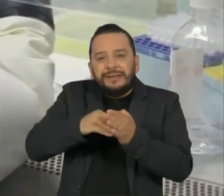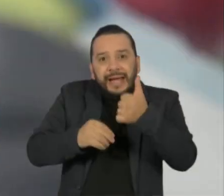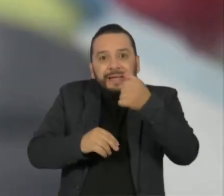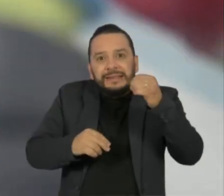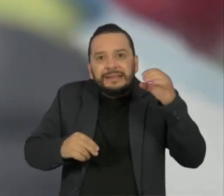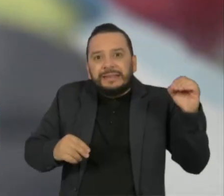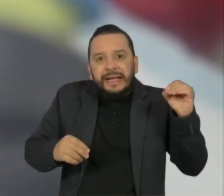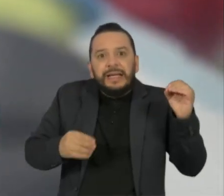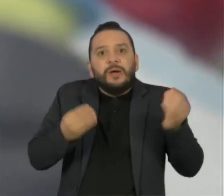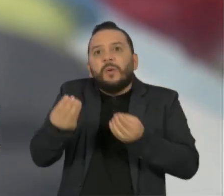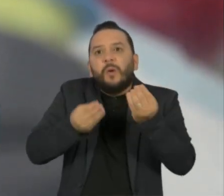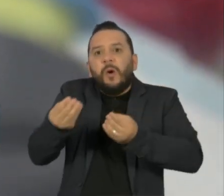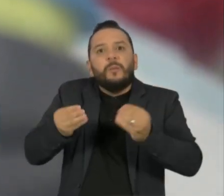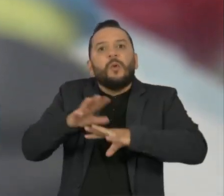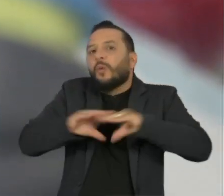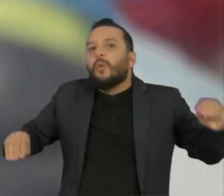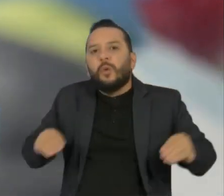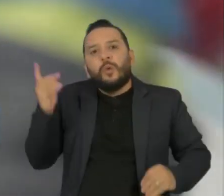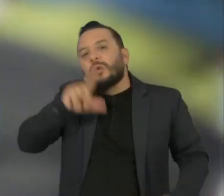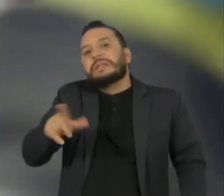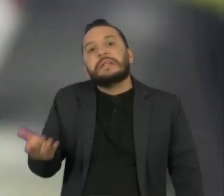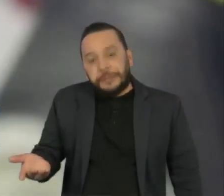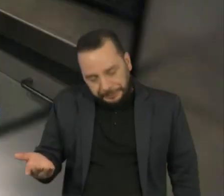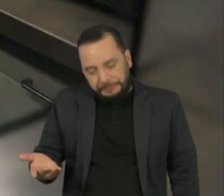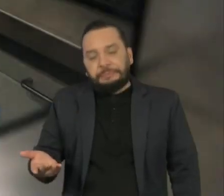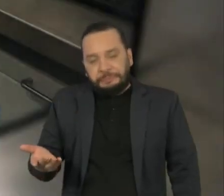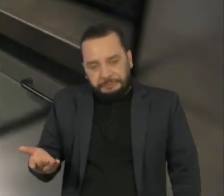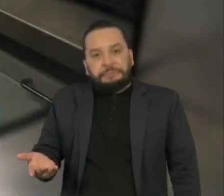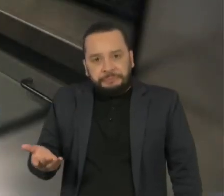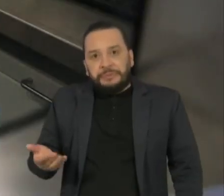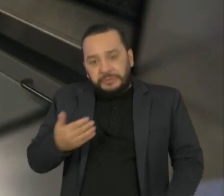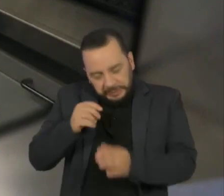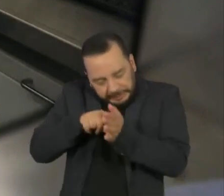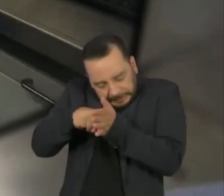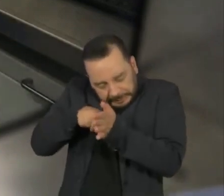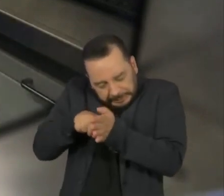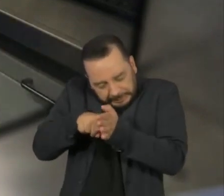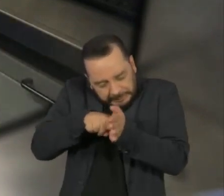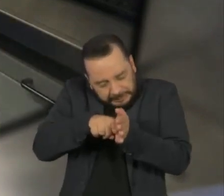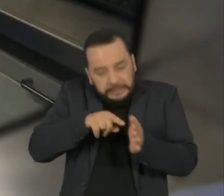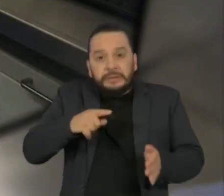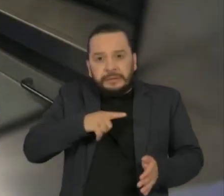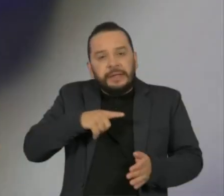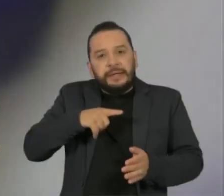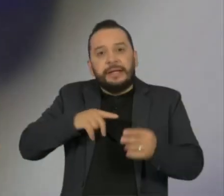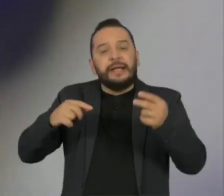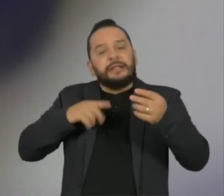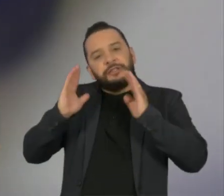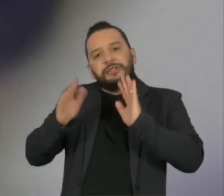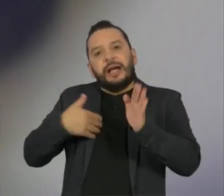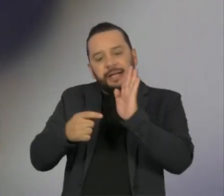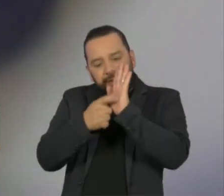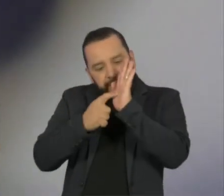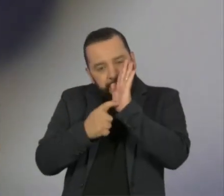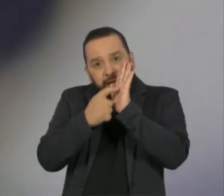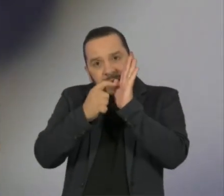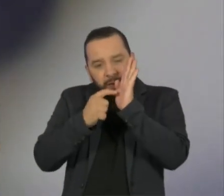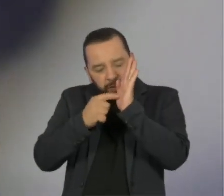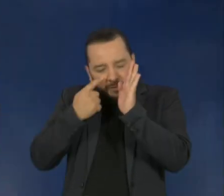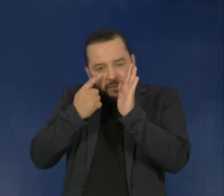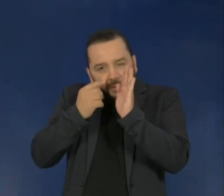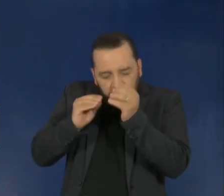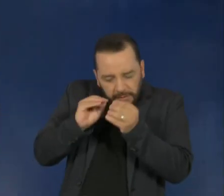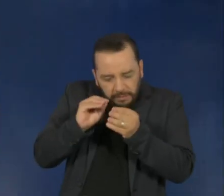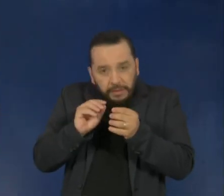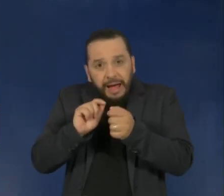resistiram à covid-19. Em laboratório, as células adultas desses superresistentes devem ser reprogramadas